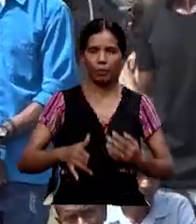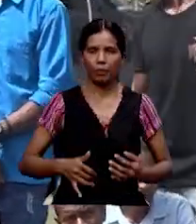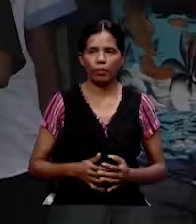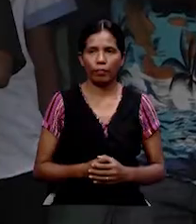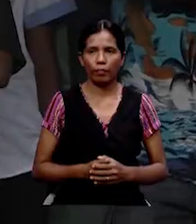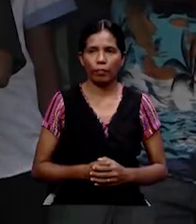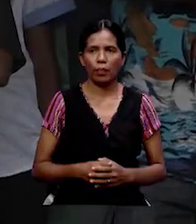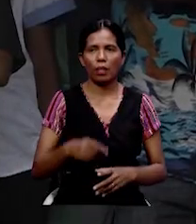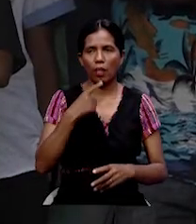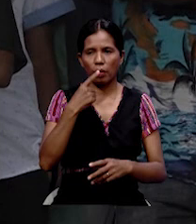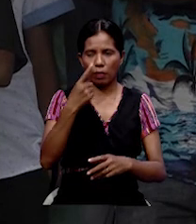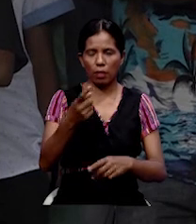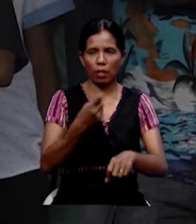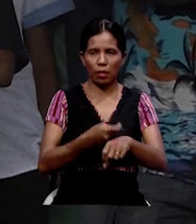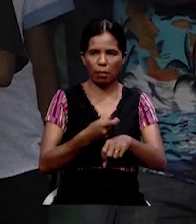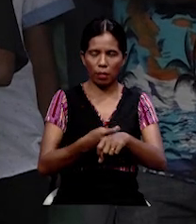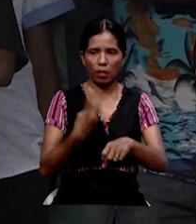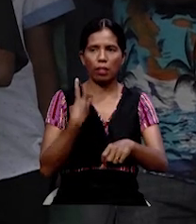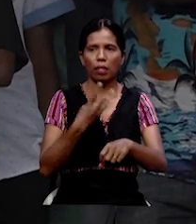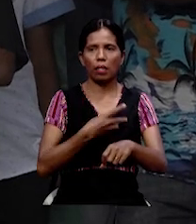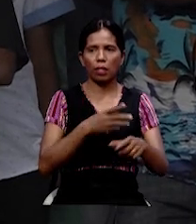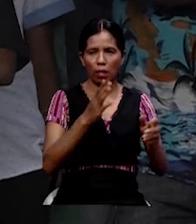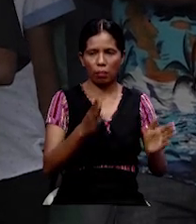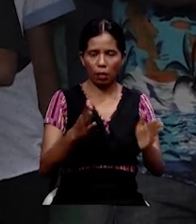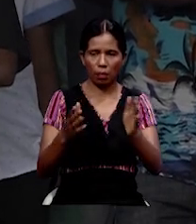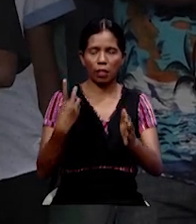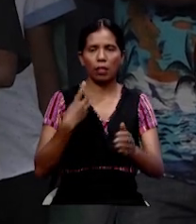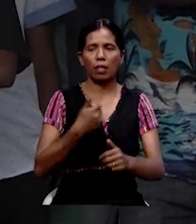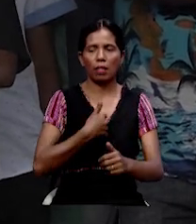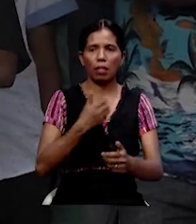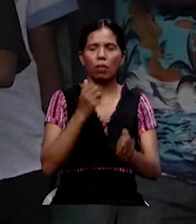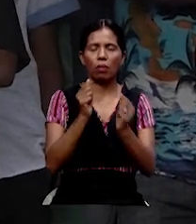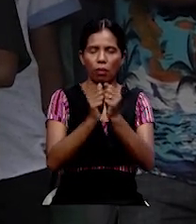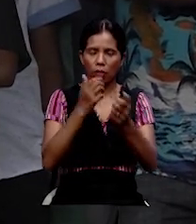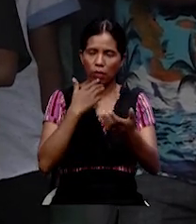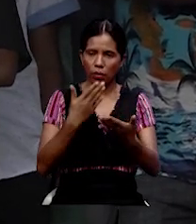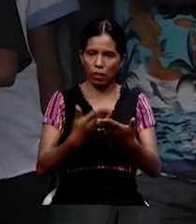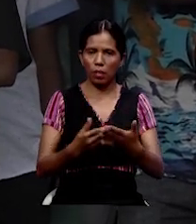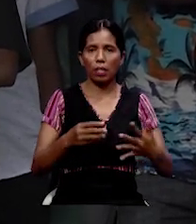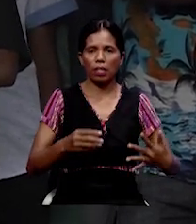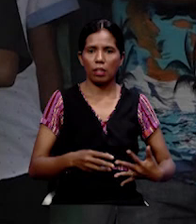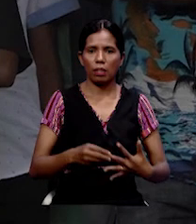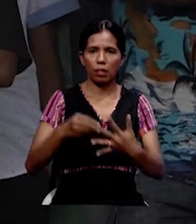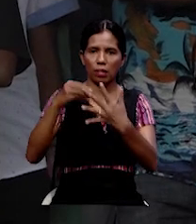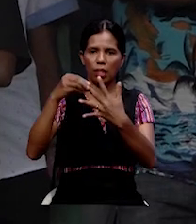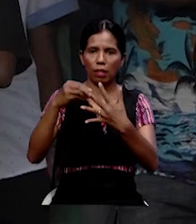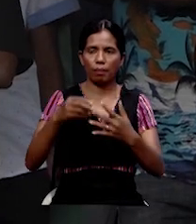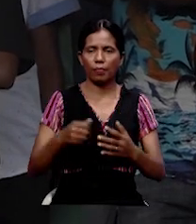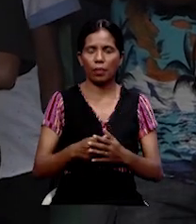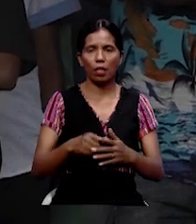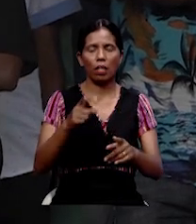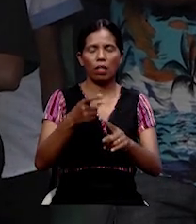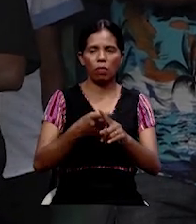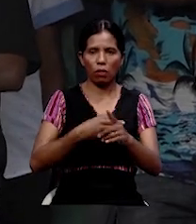Atau dia ngelihat kata tempo na atau kita prepare tenang ke dia. Leliu ya fura